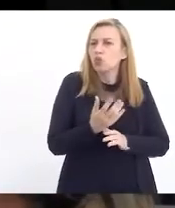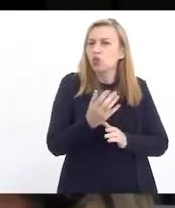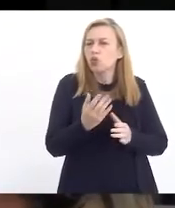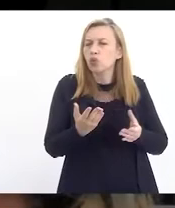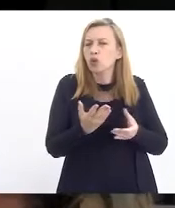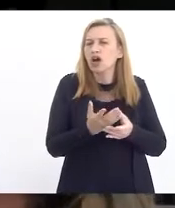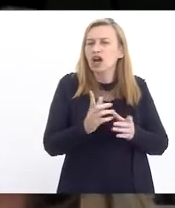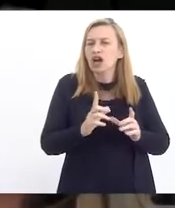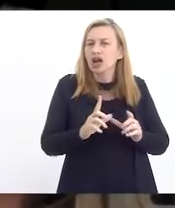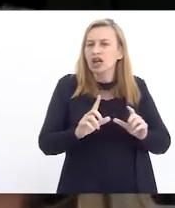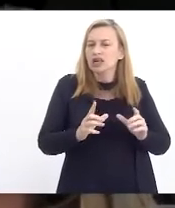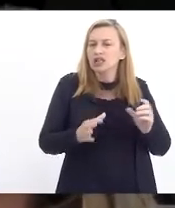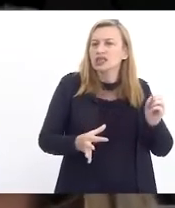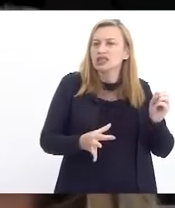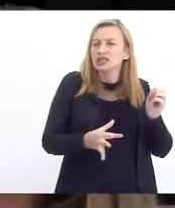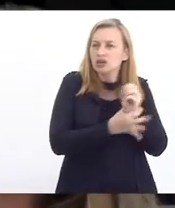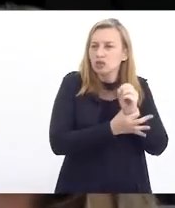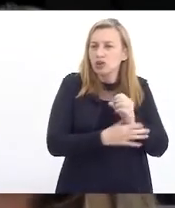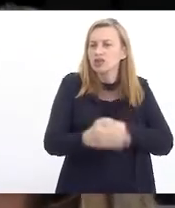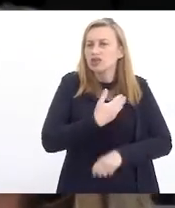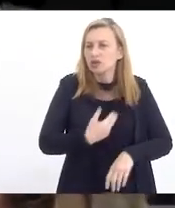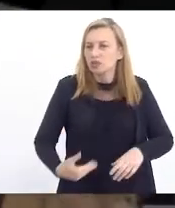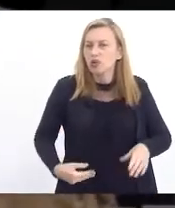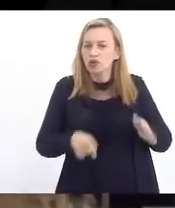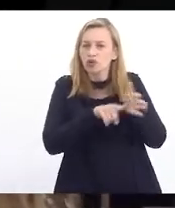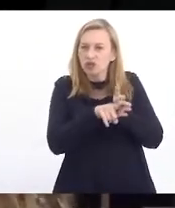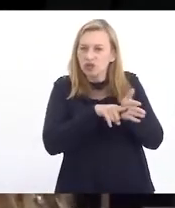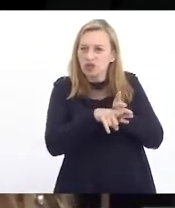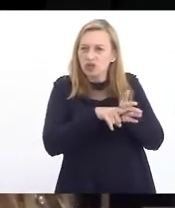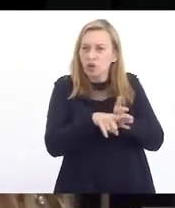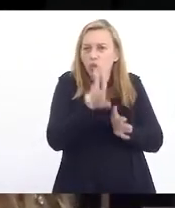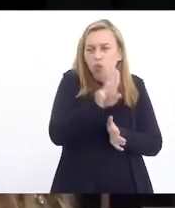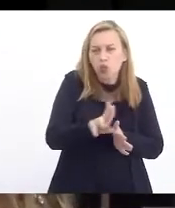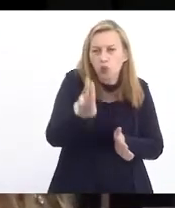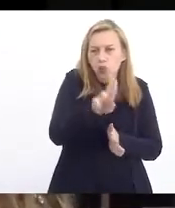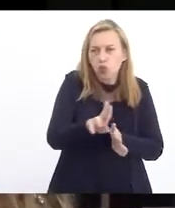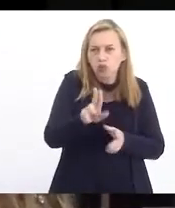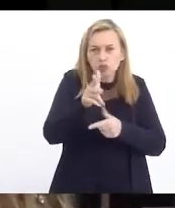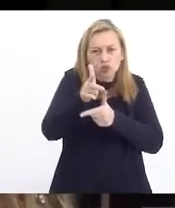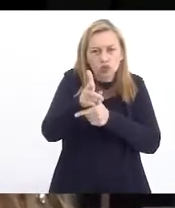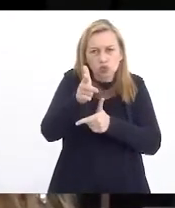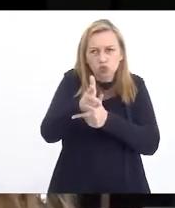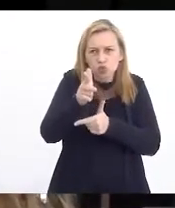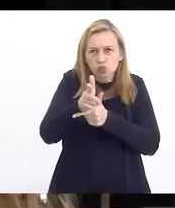de segurança pública e de fiscalização vão ser feitas mediante o uso de câmeras,